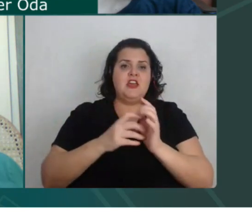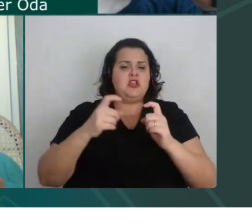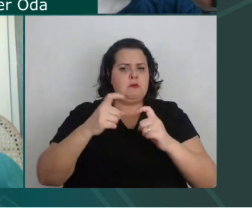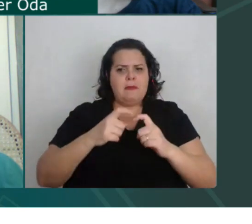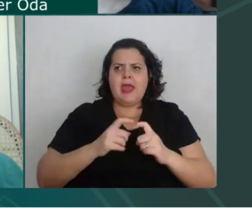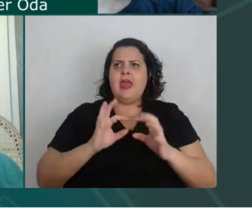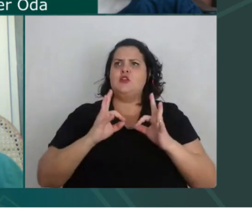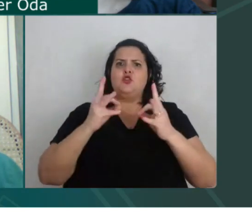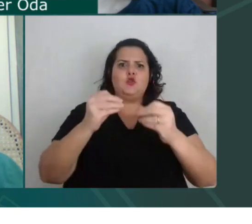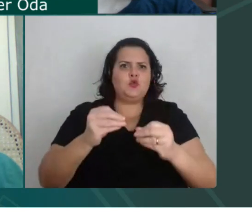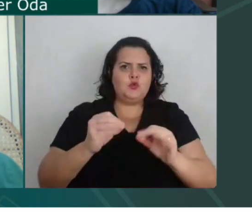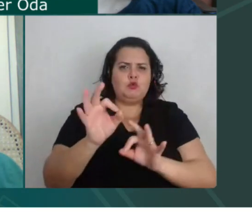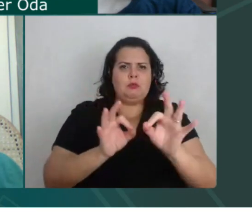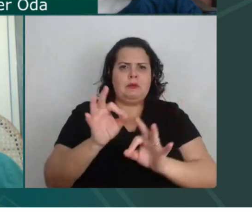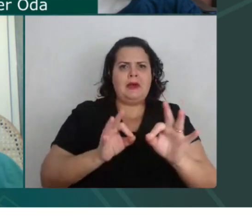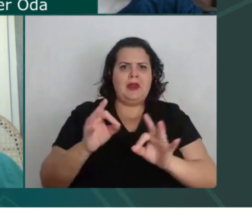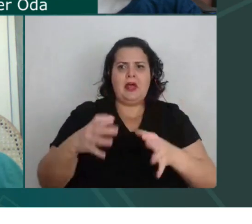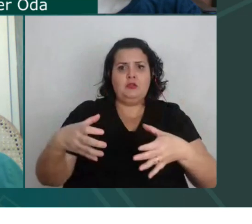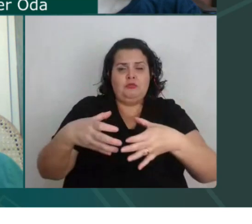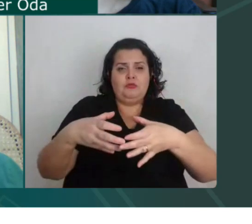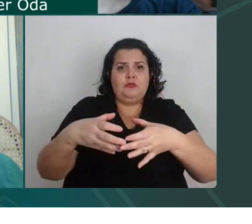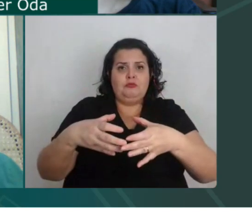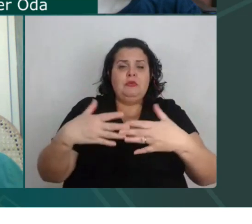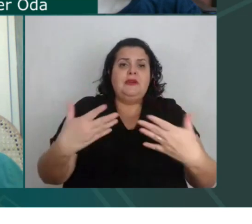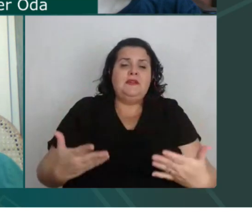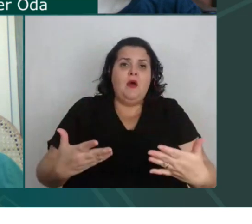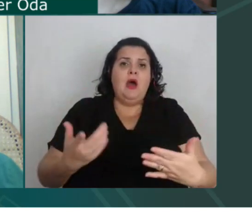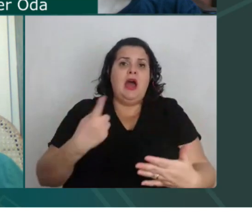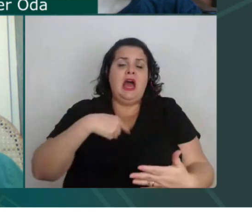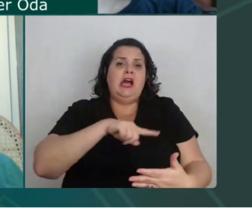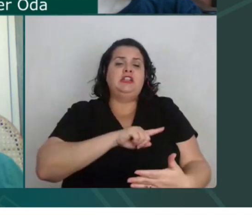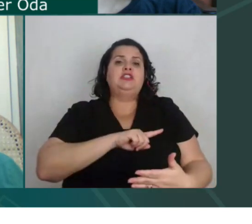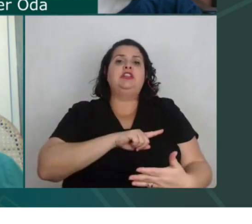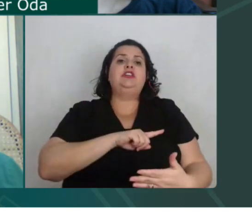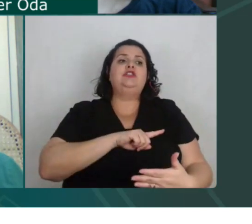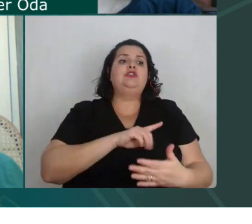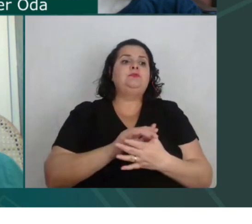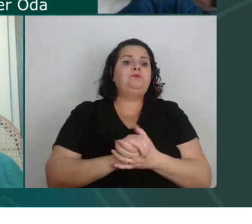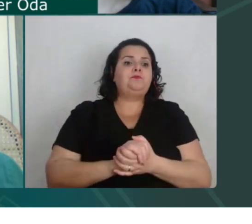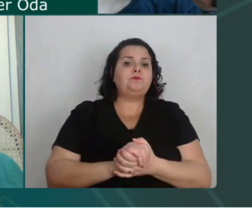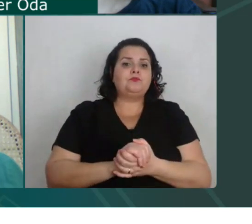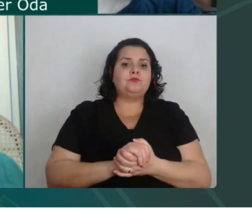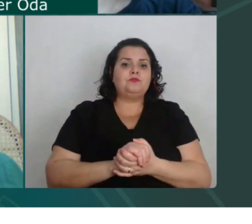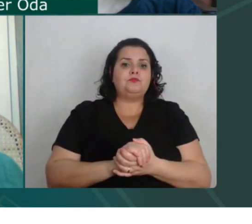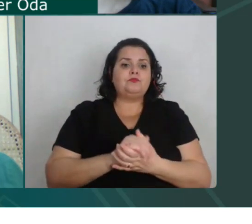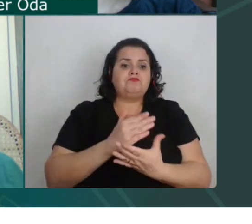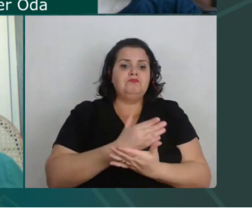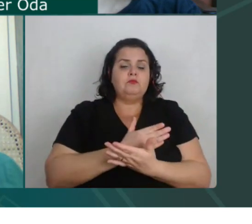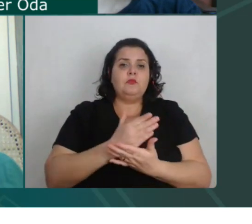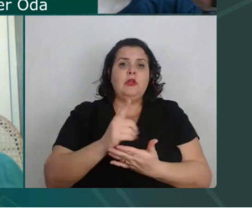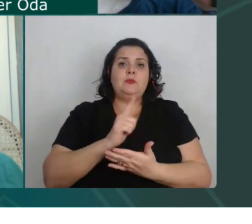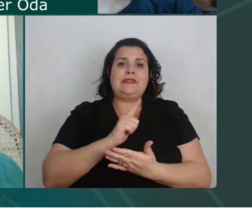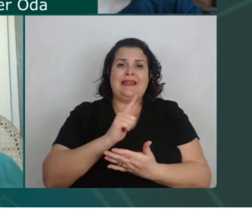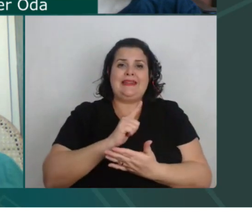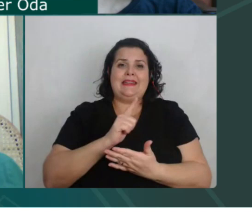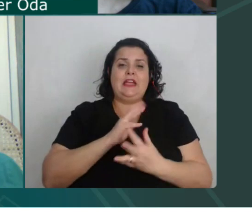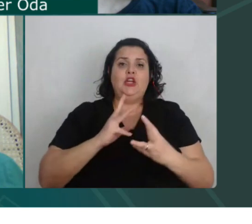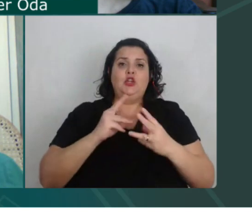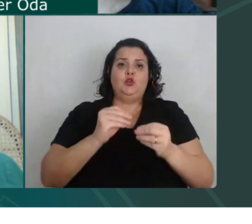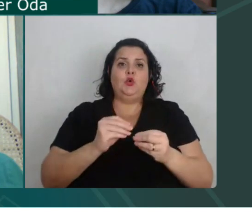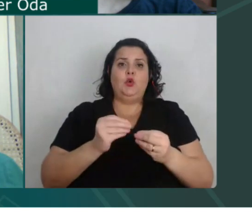E nós resolvemos centralizar em instituições que não davam conta do processo.